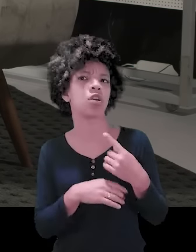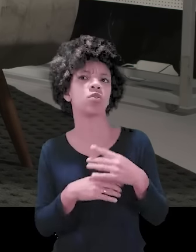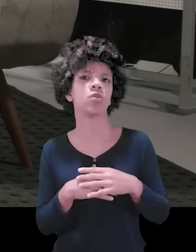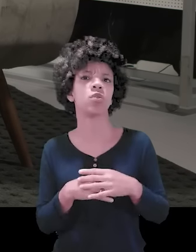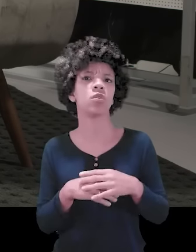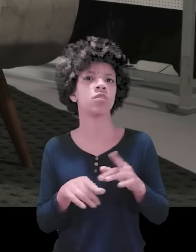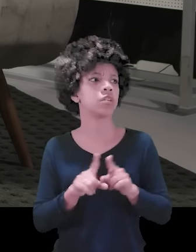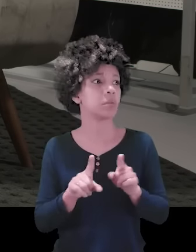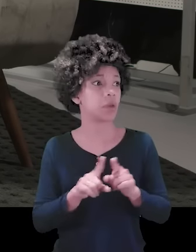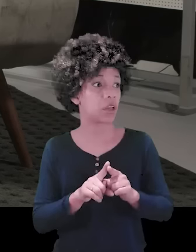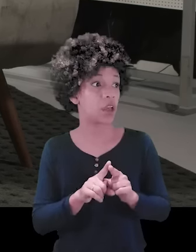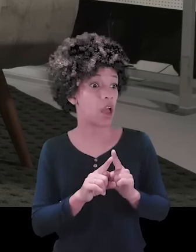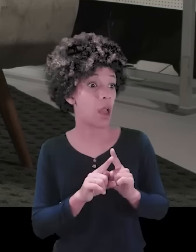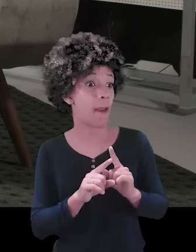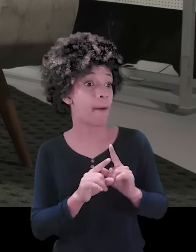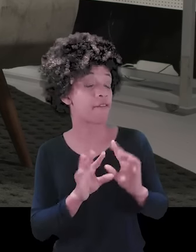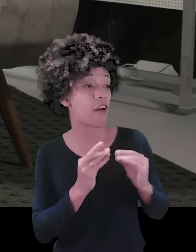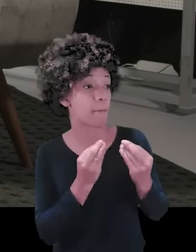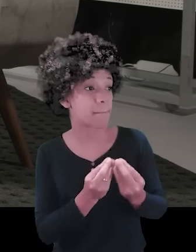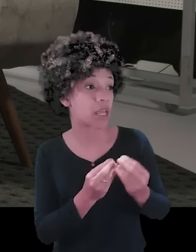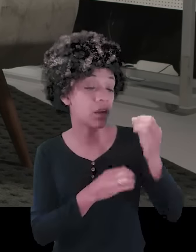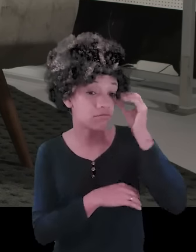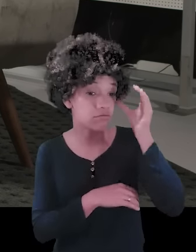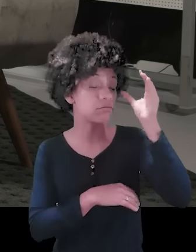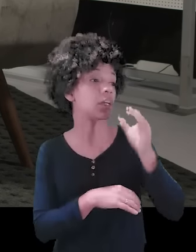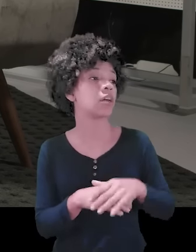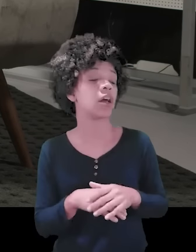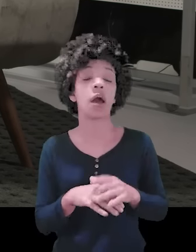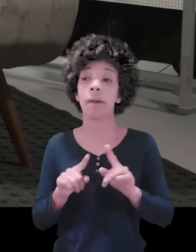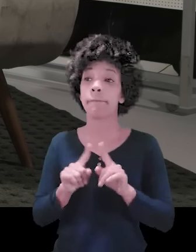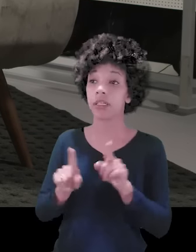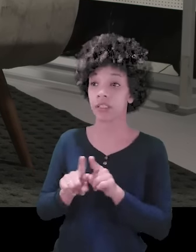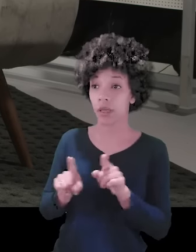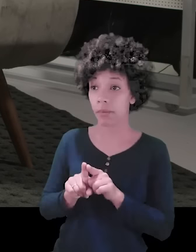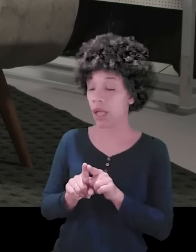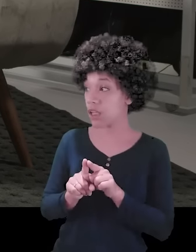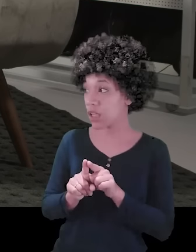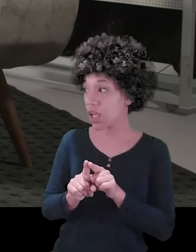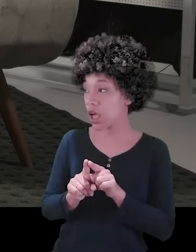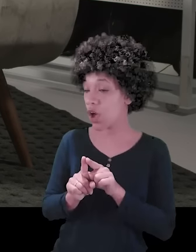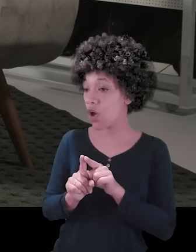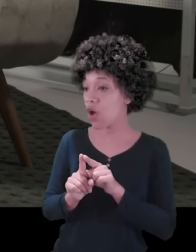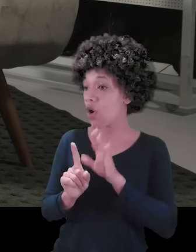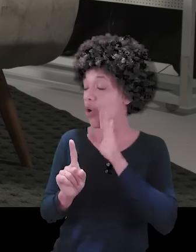gente instruída a gente não é pecado